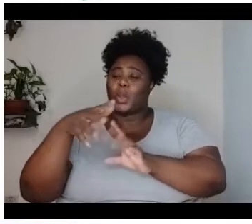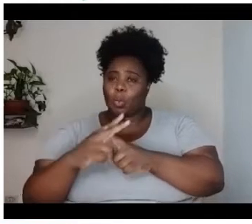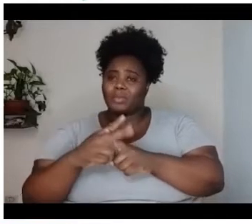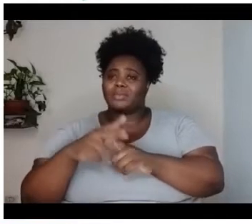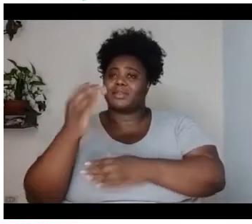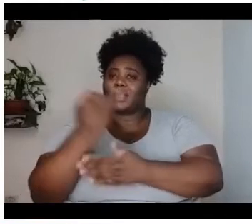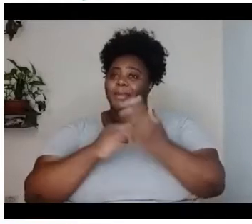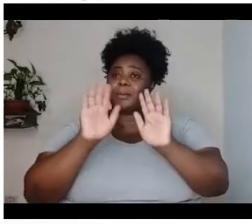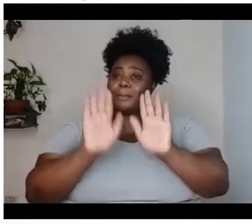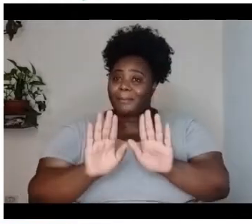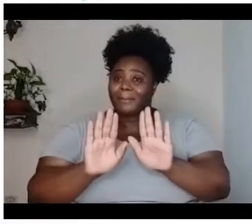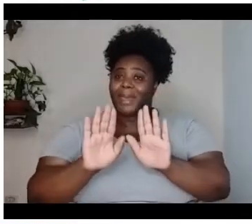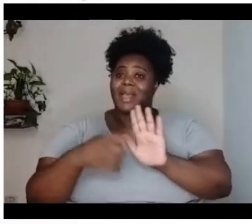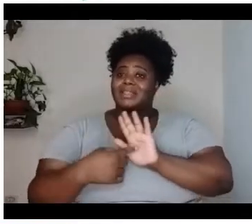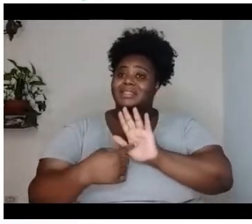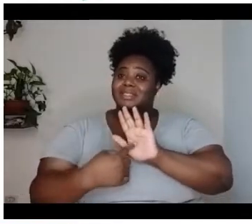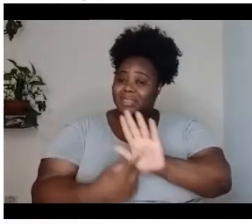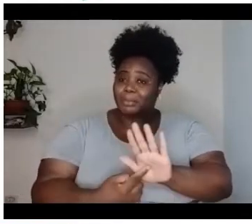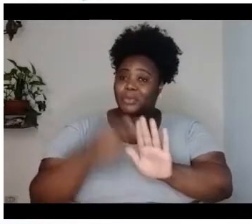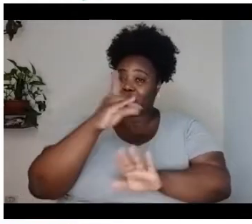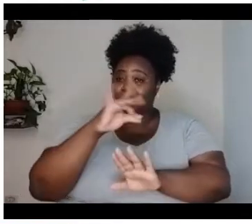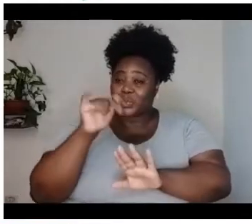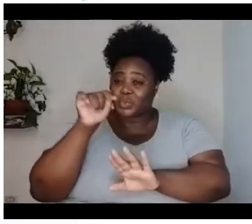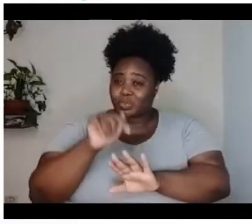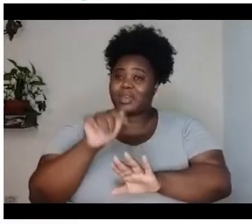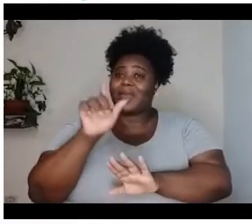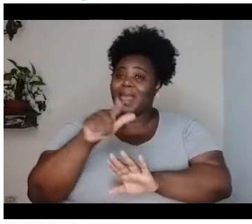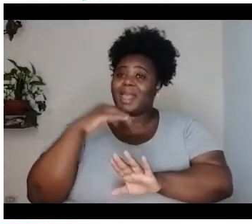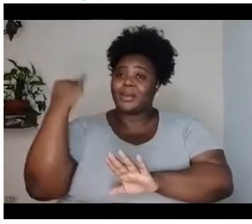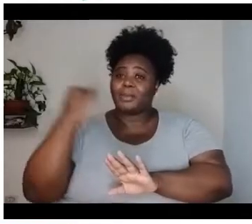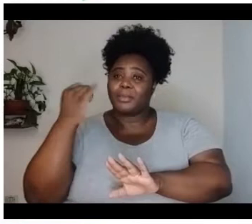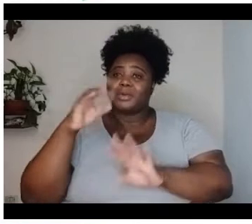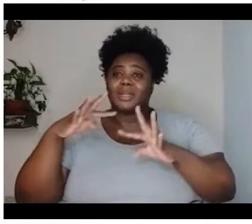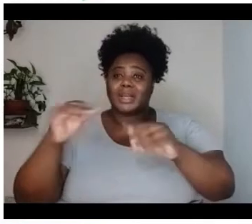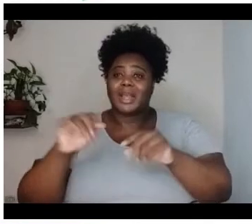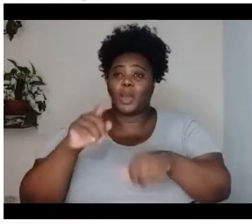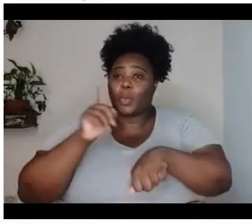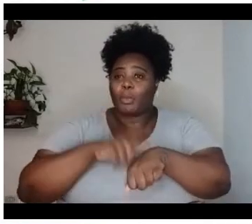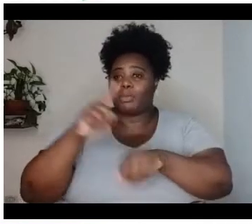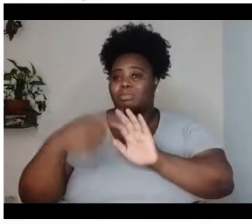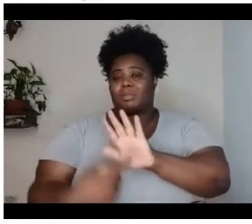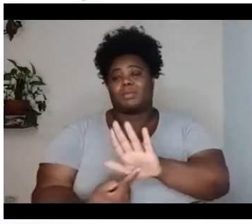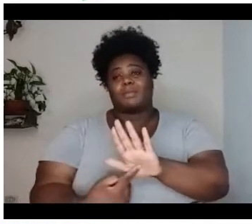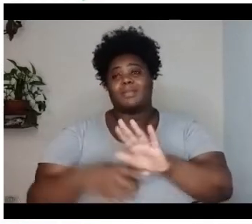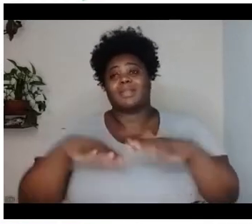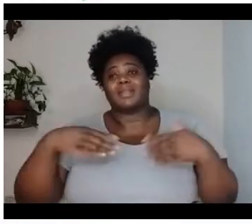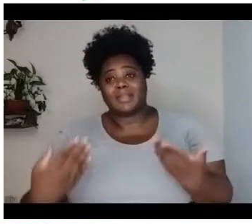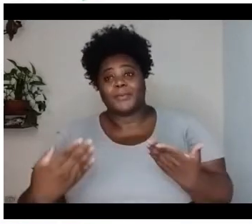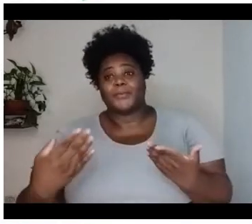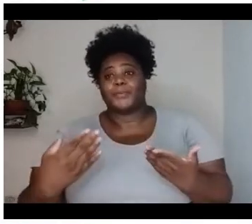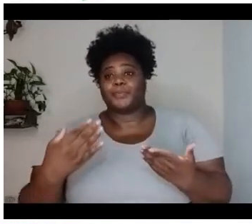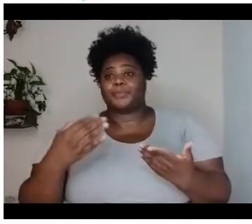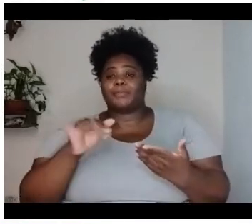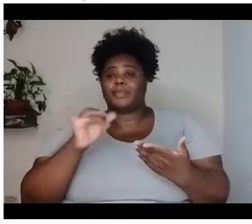mas na performance em si, no dia, é muito importante o momento da performance. Então, tipo assim, se eu dissesse assim